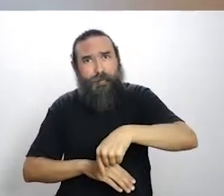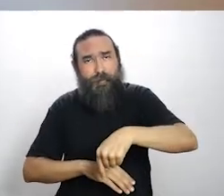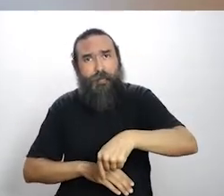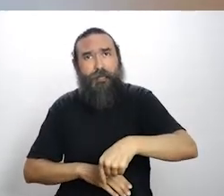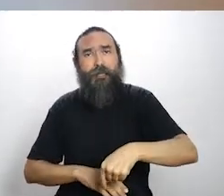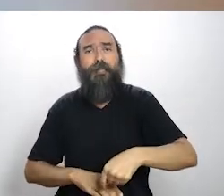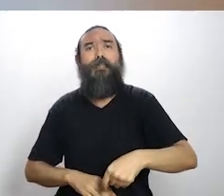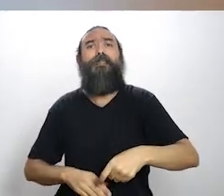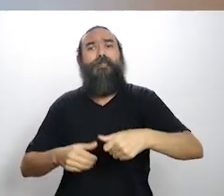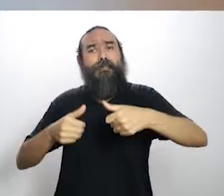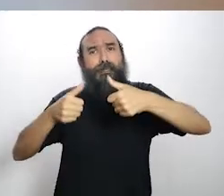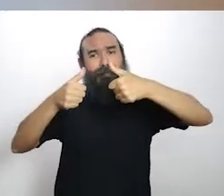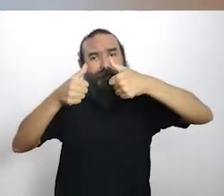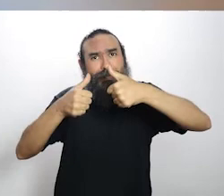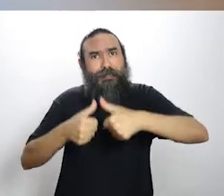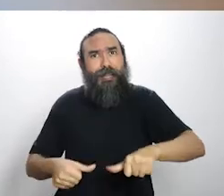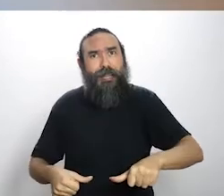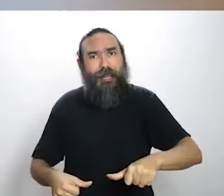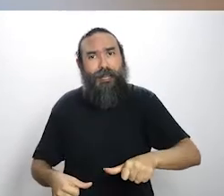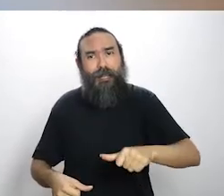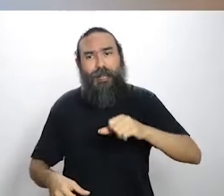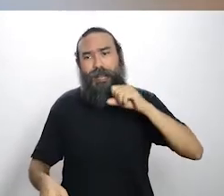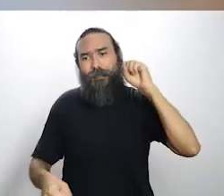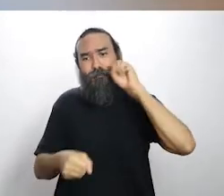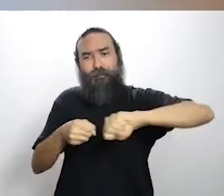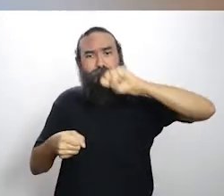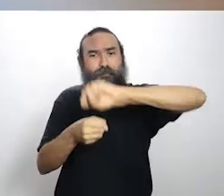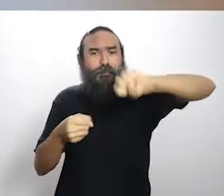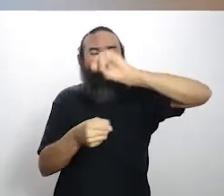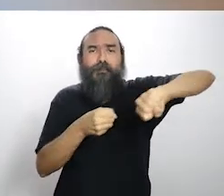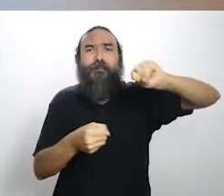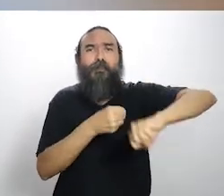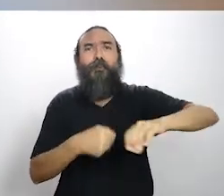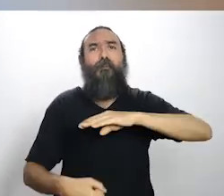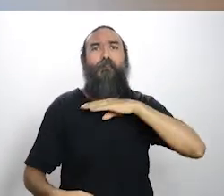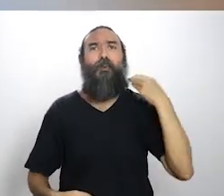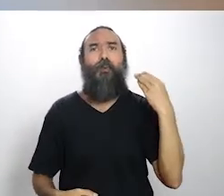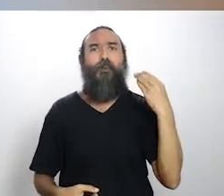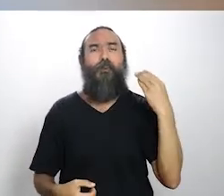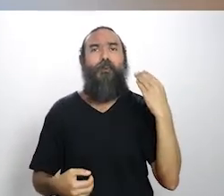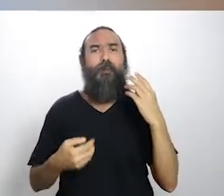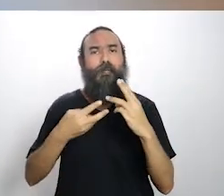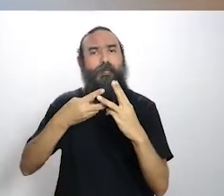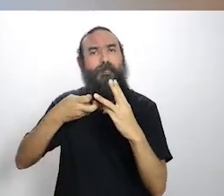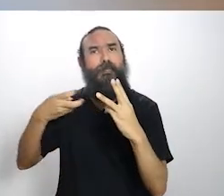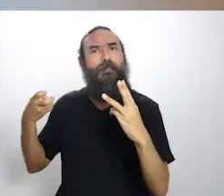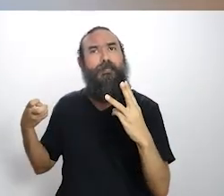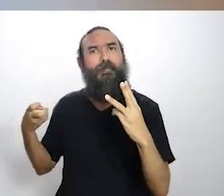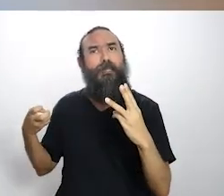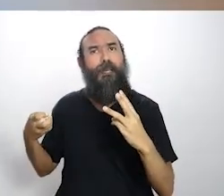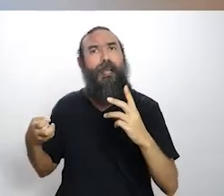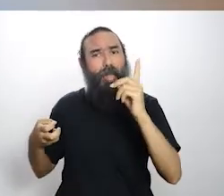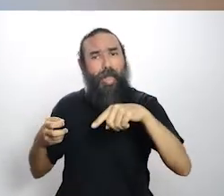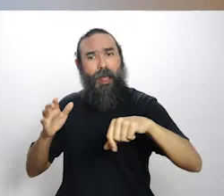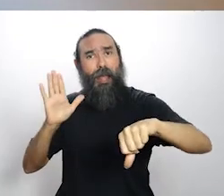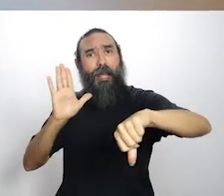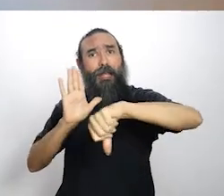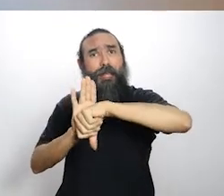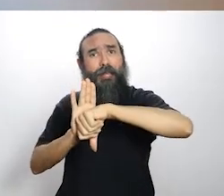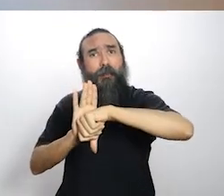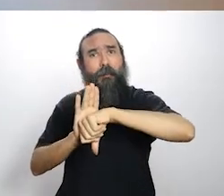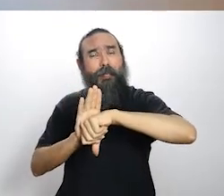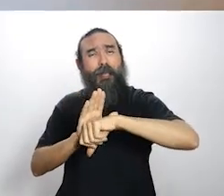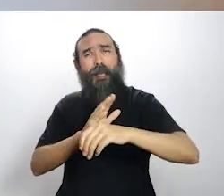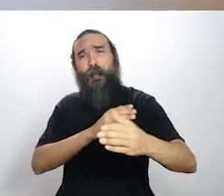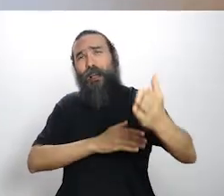A gente está falando de crime desde a invasão, dos colonizadores.